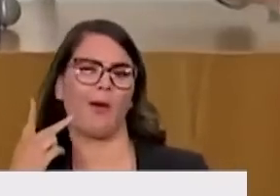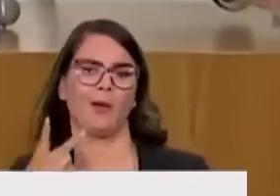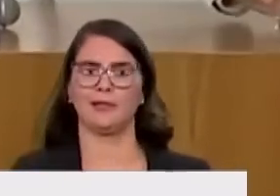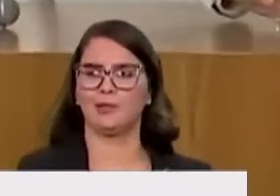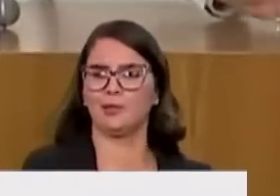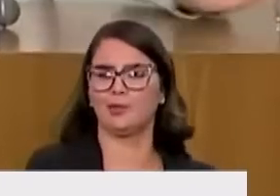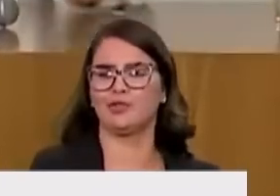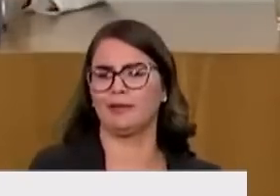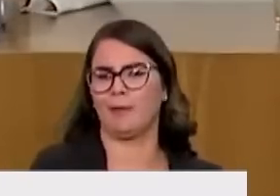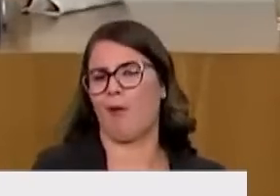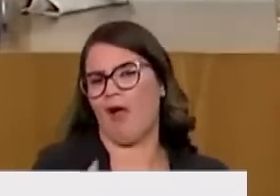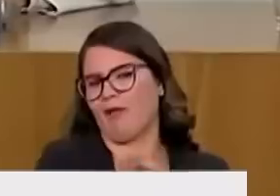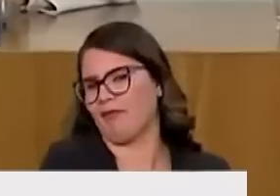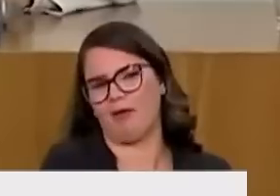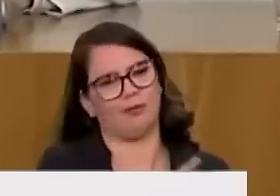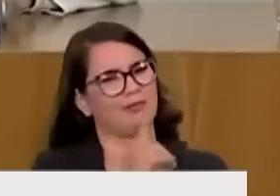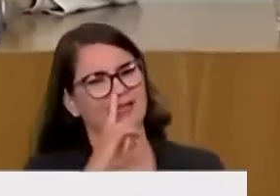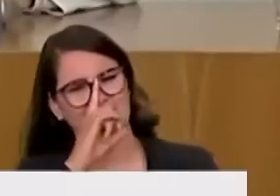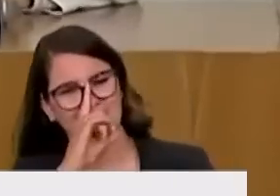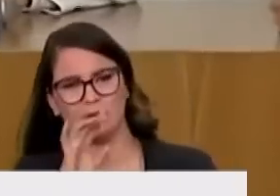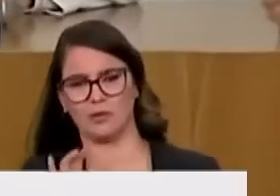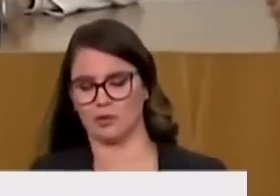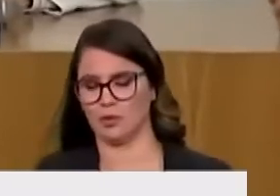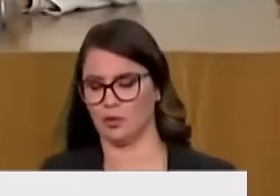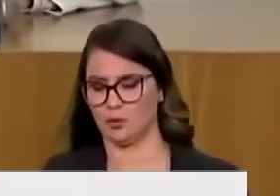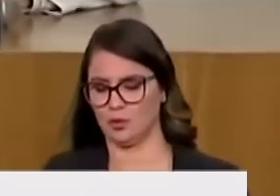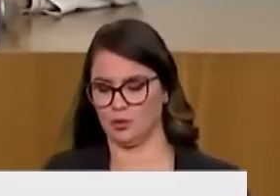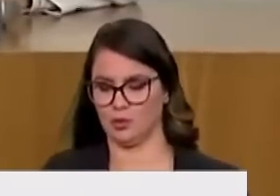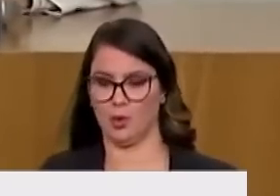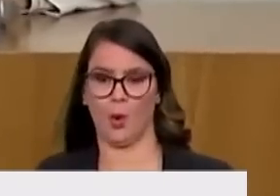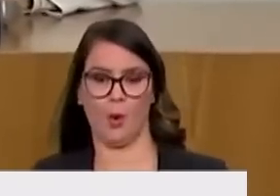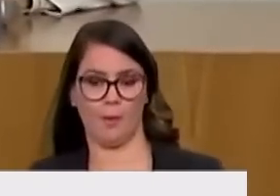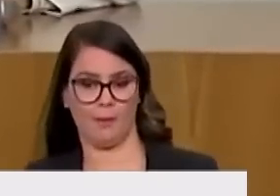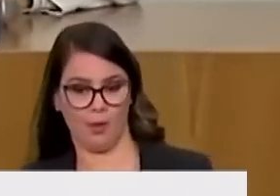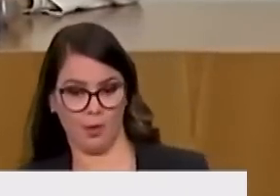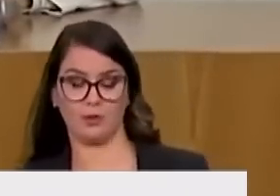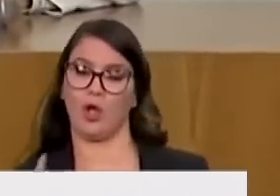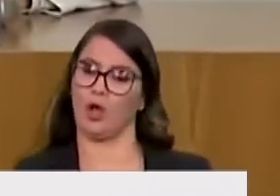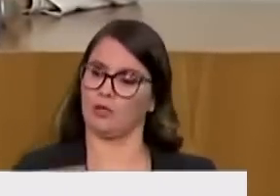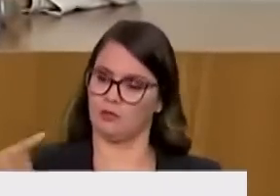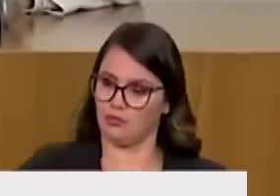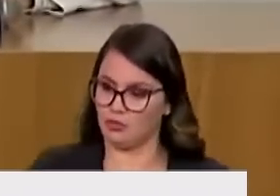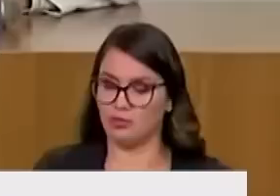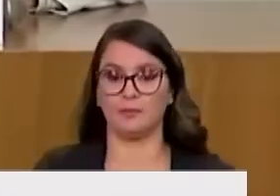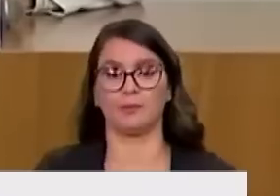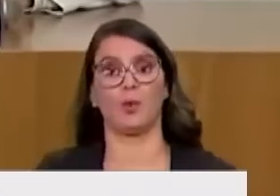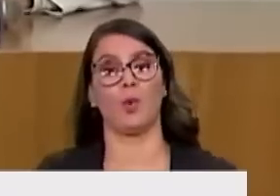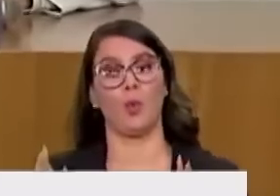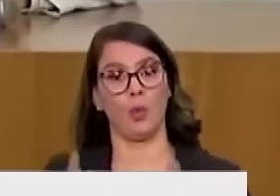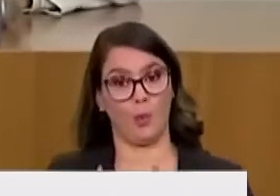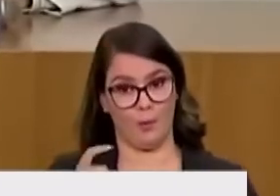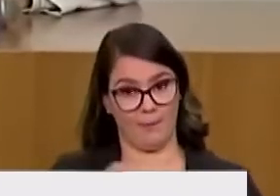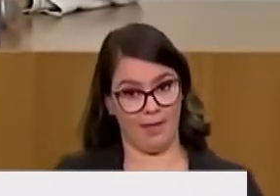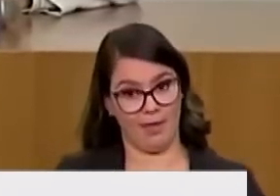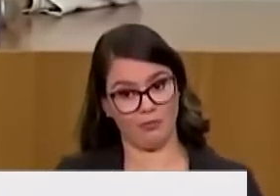cirurgia ortopédica, que tem pequeno risco de trombose, então foi muito bem discutido isso. Então, a equipe médica que veio é a equipe que acompanha ele há anos.